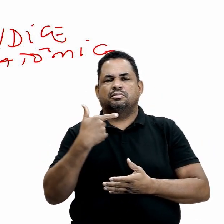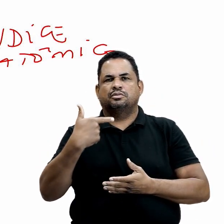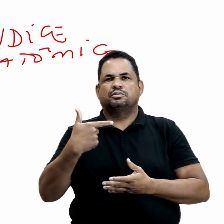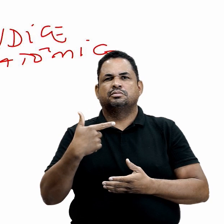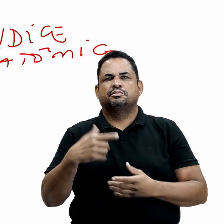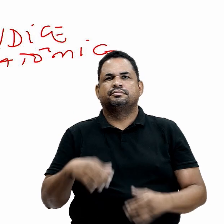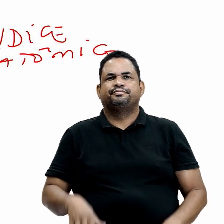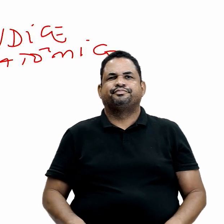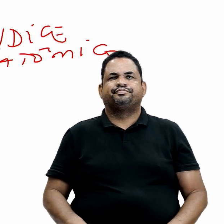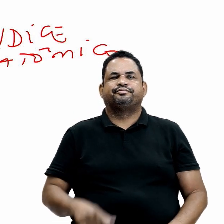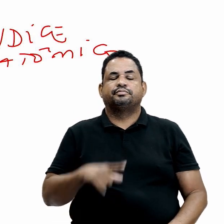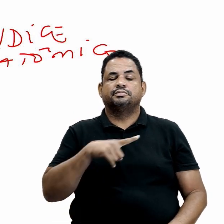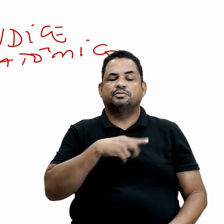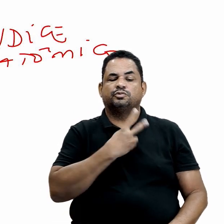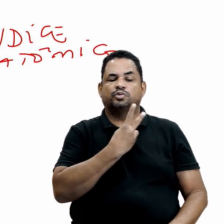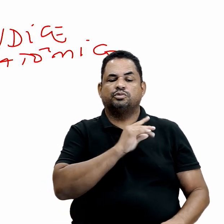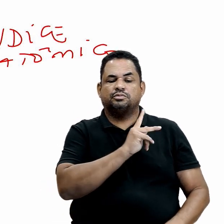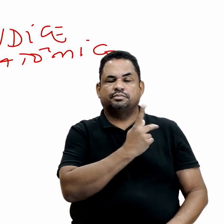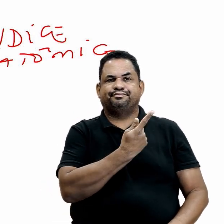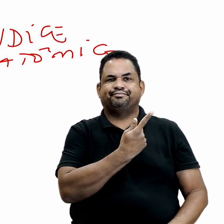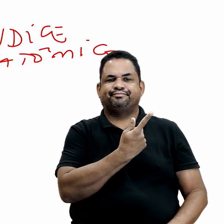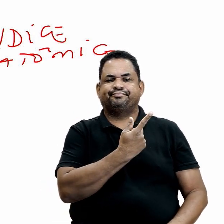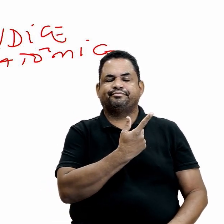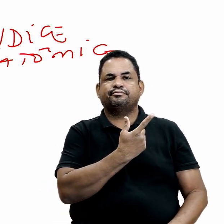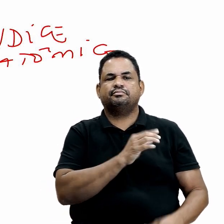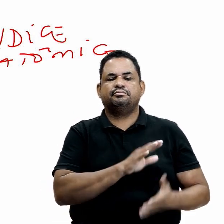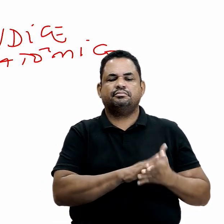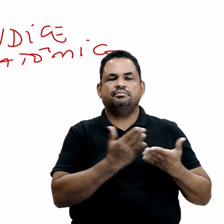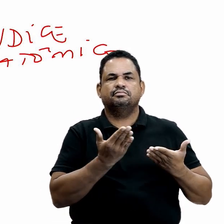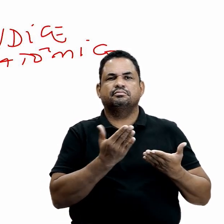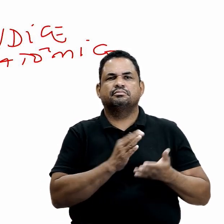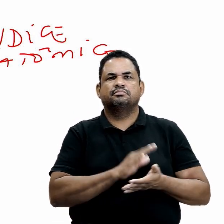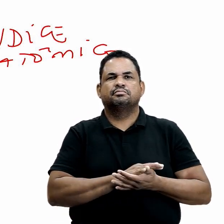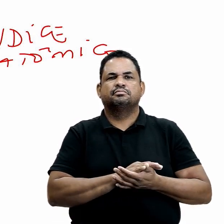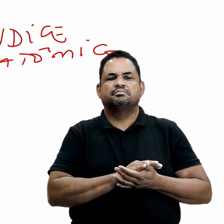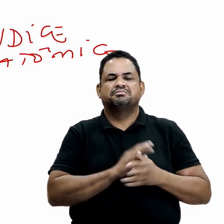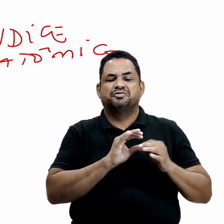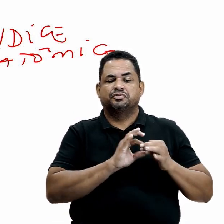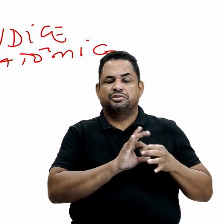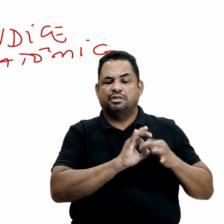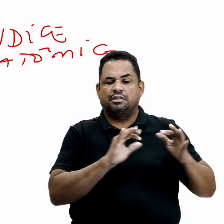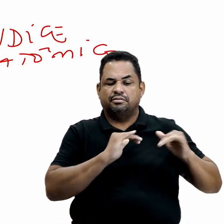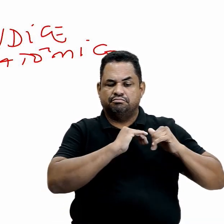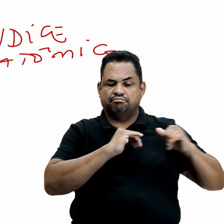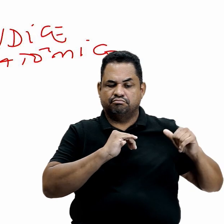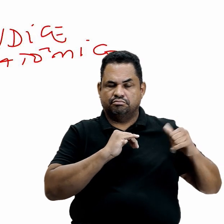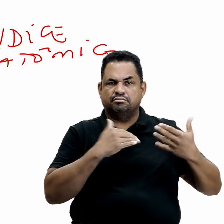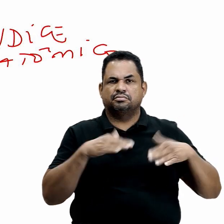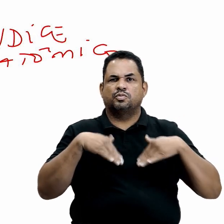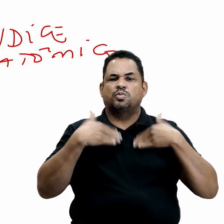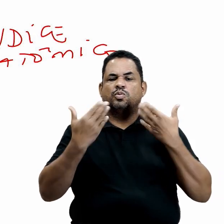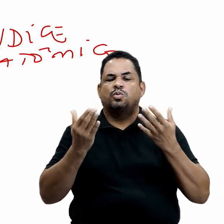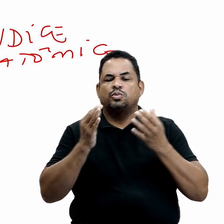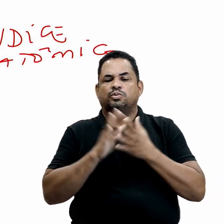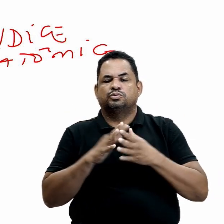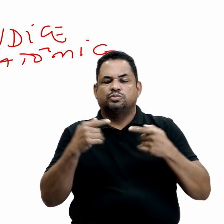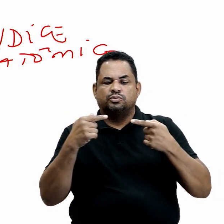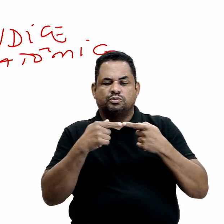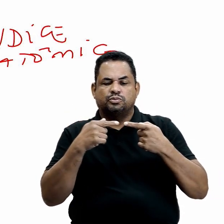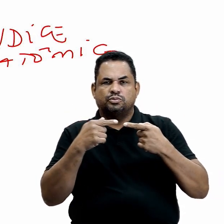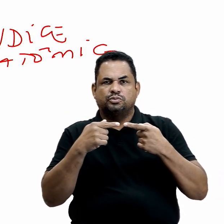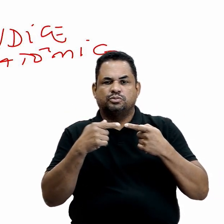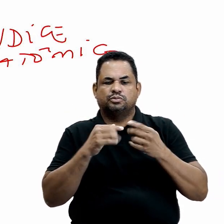apenas 2H, é como se esses Hs fossem independentes. Quando eles se unem para formar